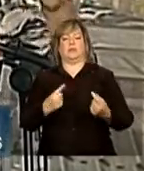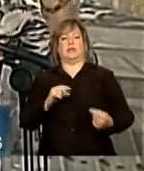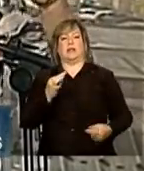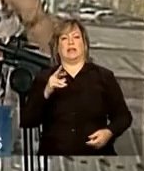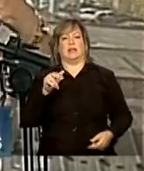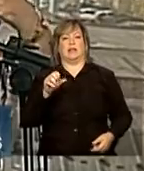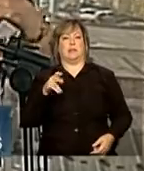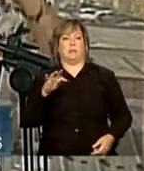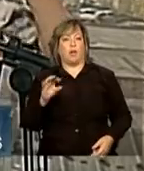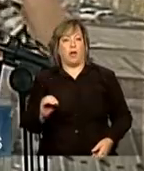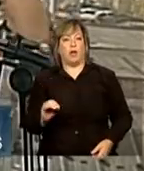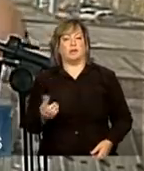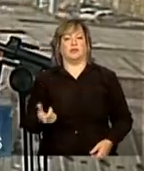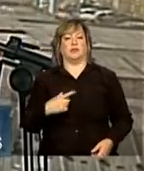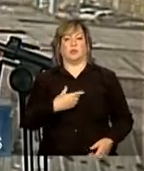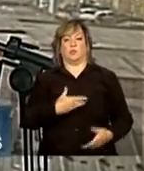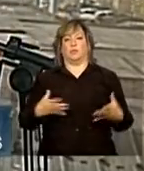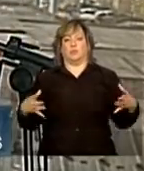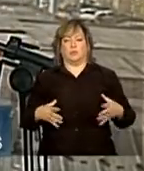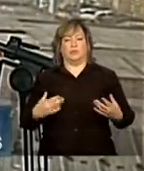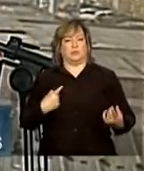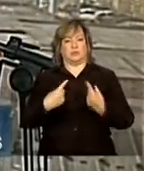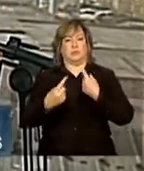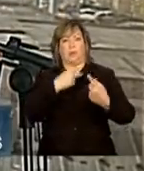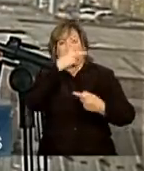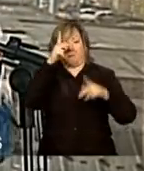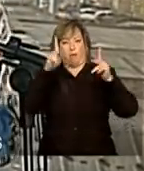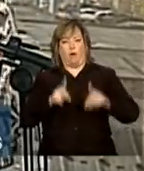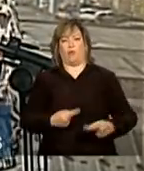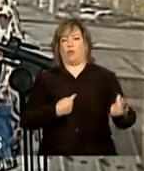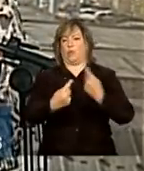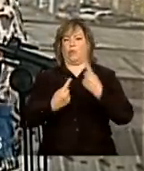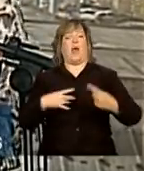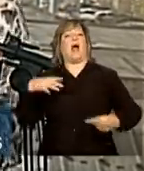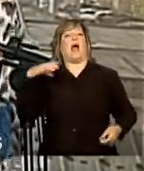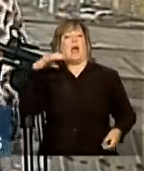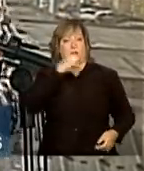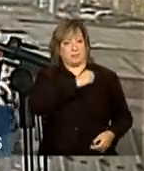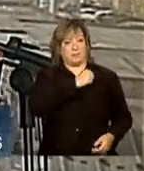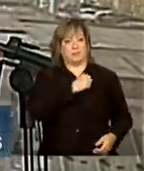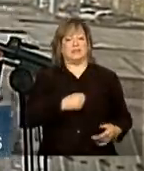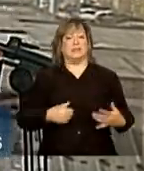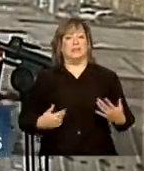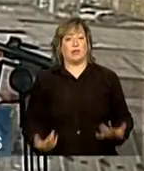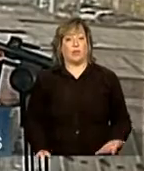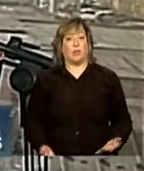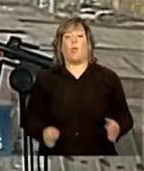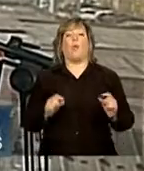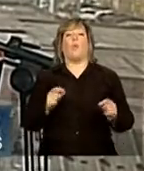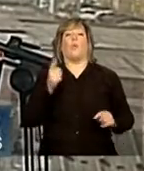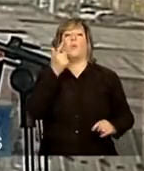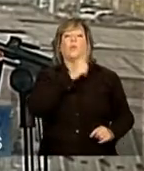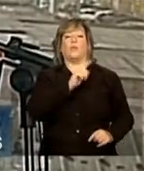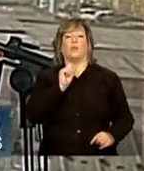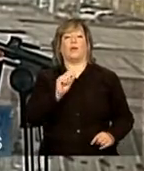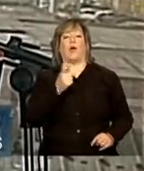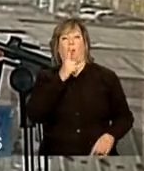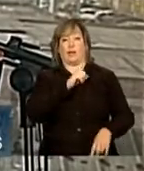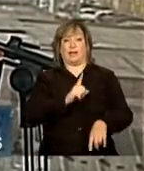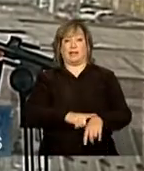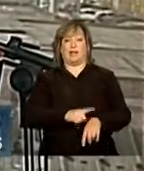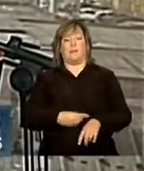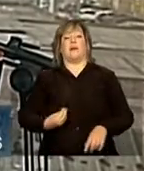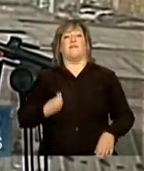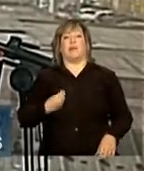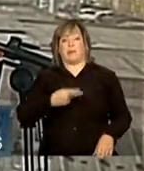transporte público flua de forma mais rápida. E aí, o que você está ganhando? Você está ganhando tempo de